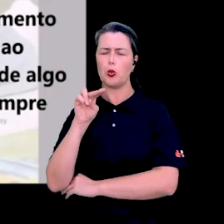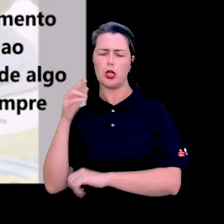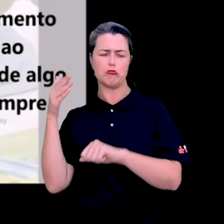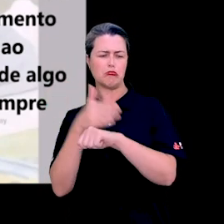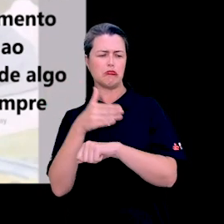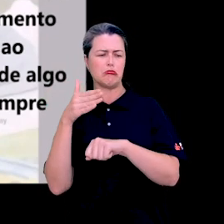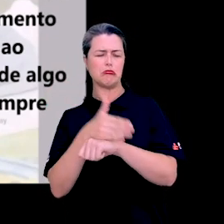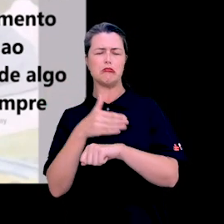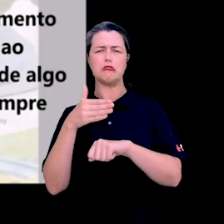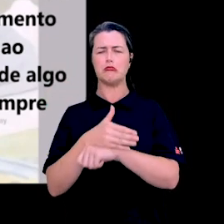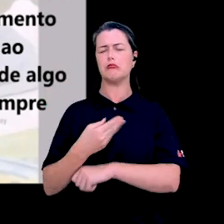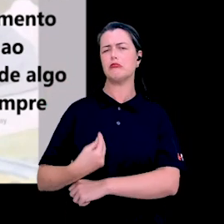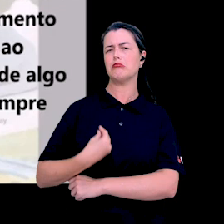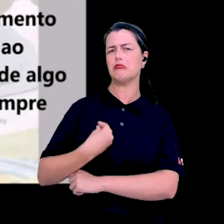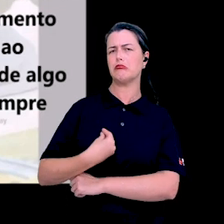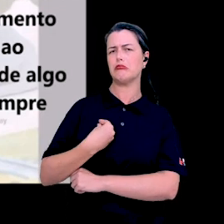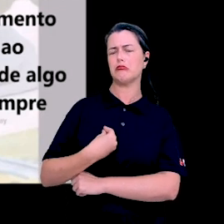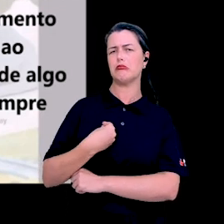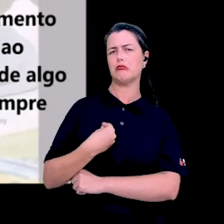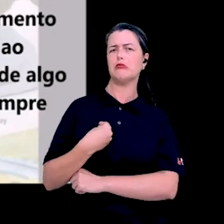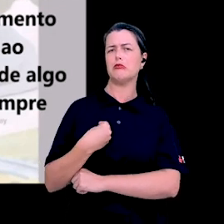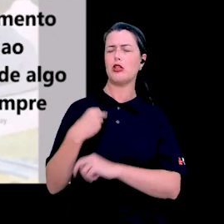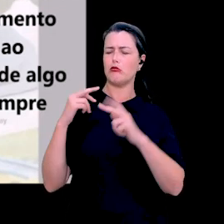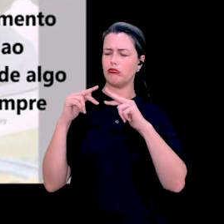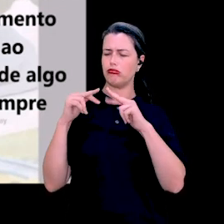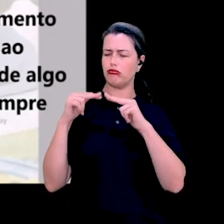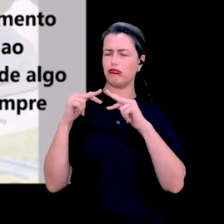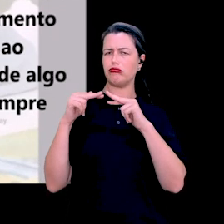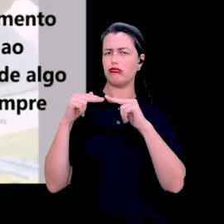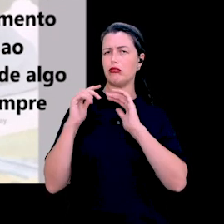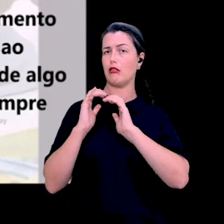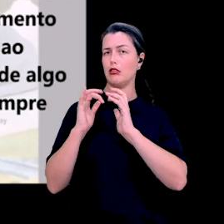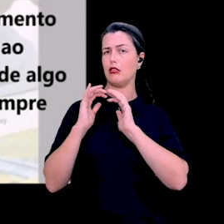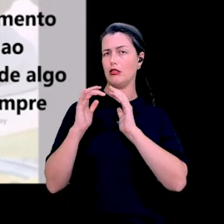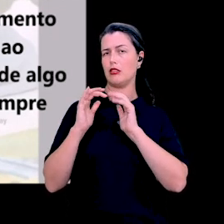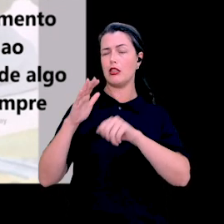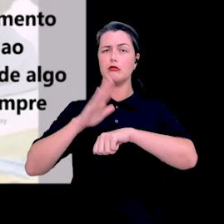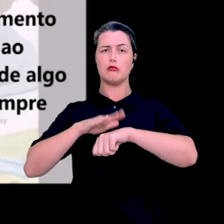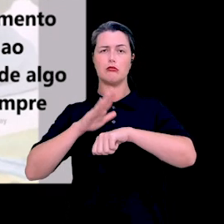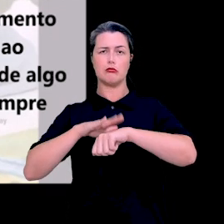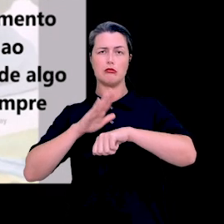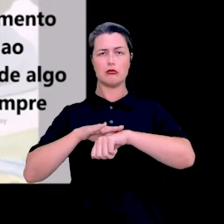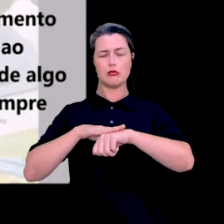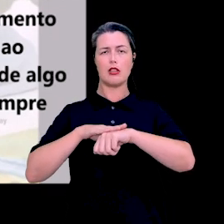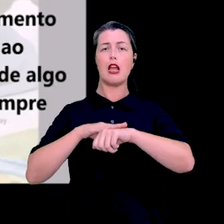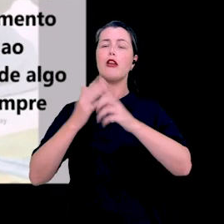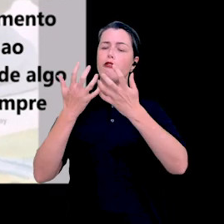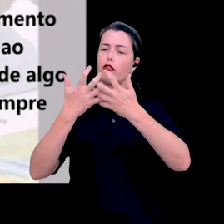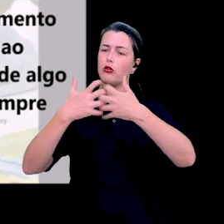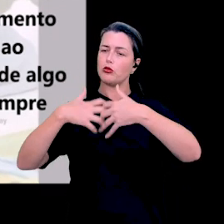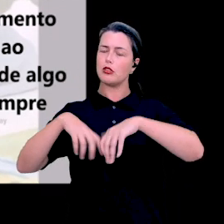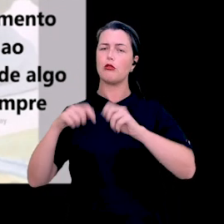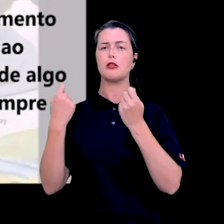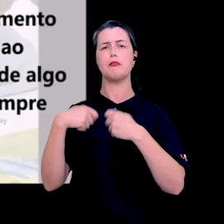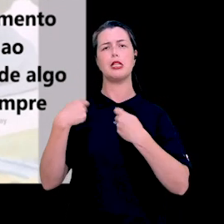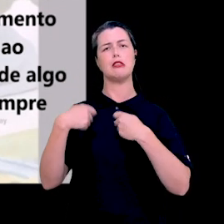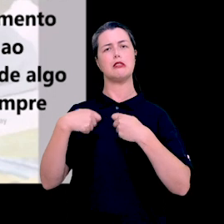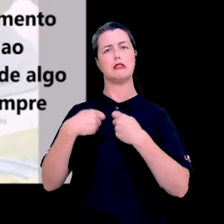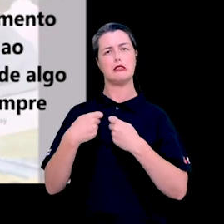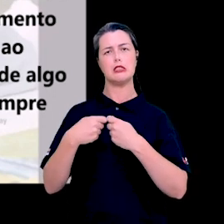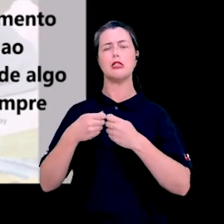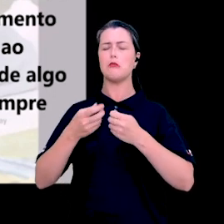nunca deixaremos de ter presentes em nossos mecanismos neurofisiológicos, em nossa atividade neural,